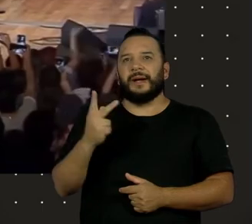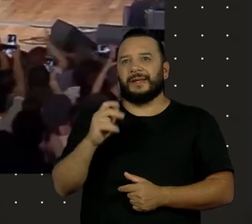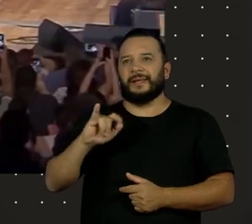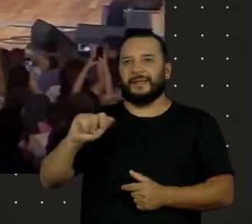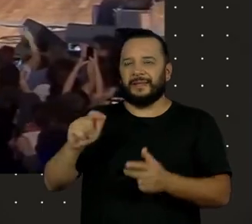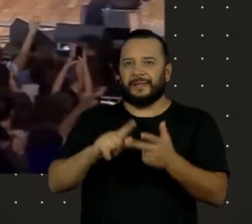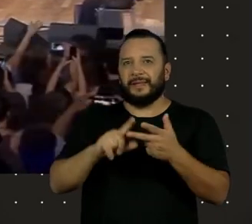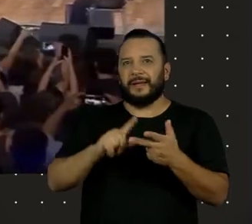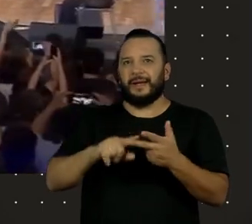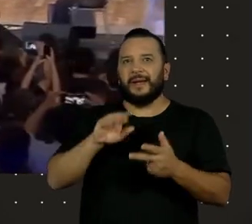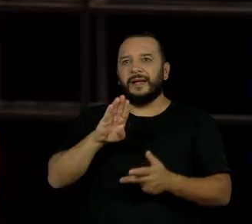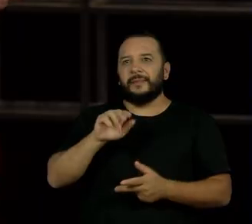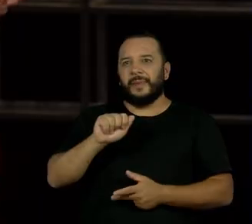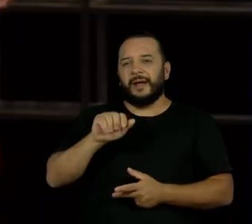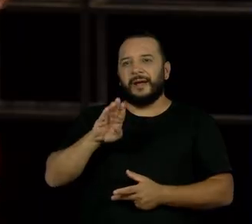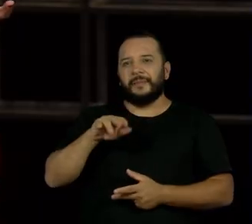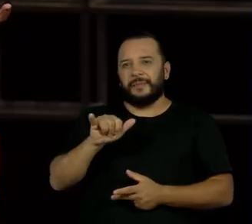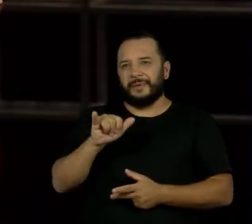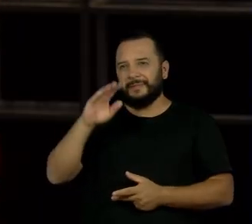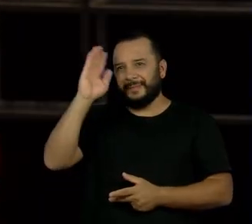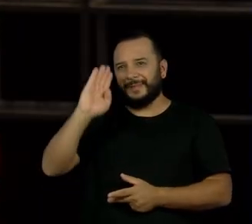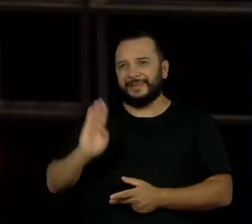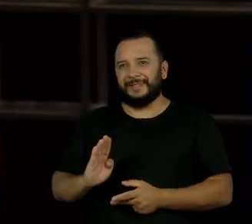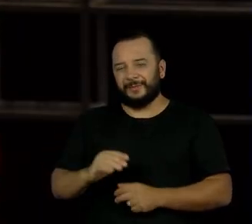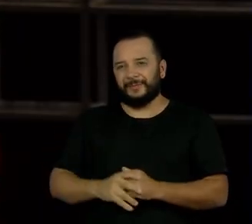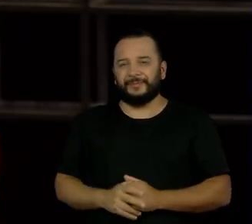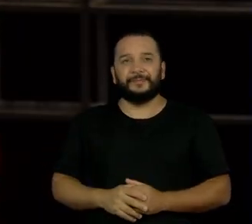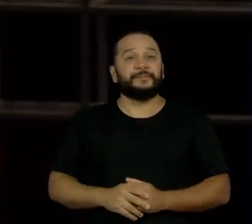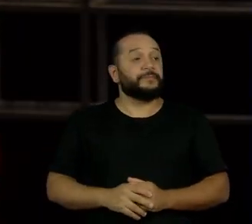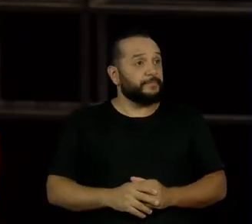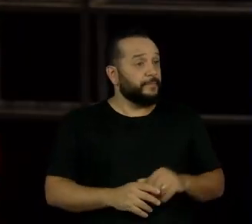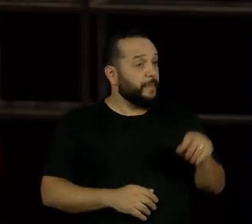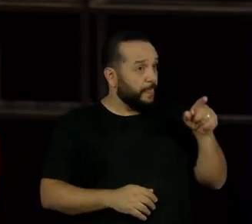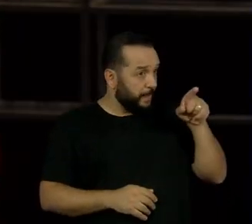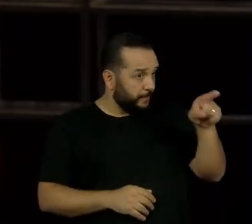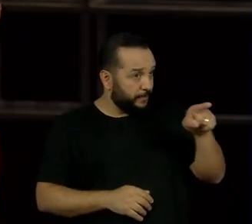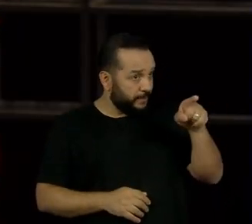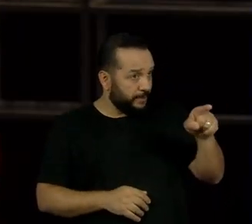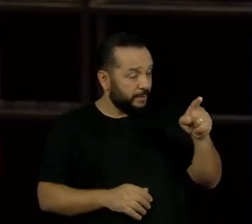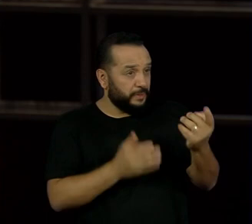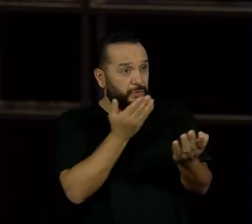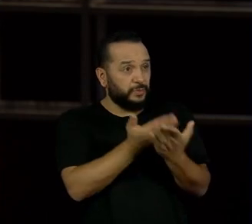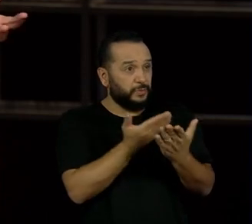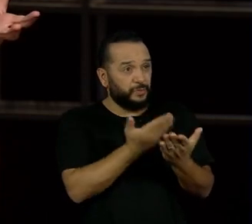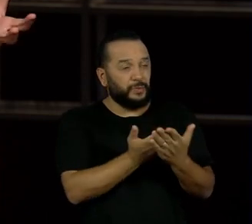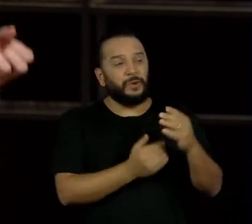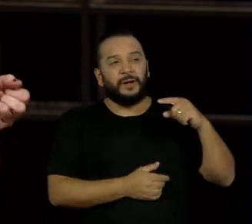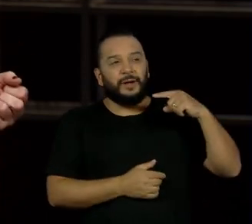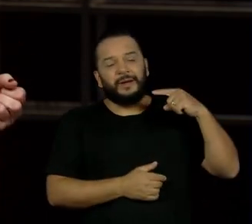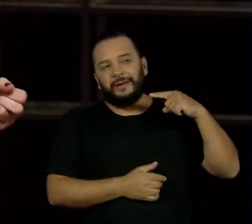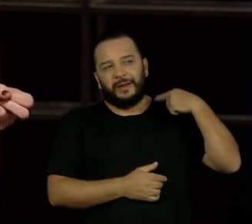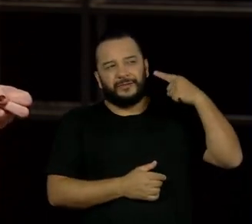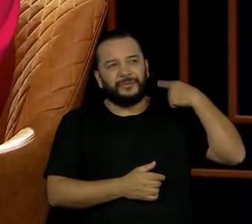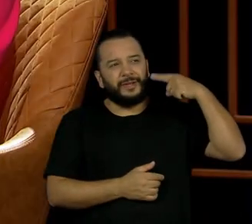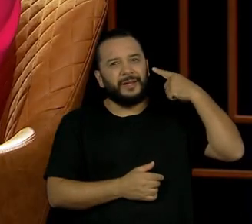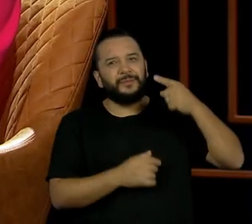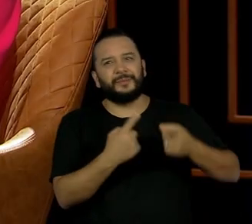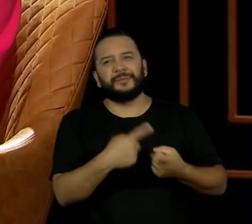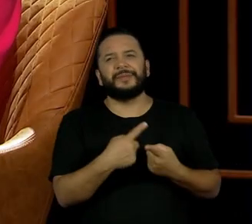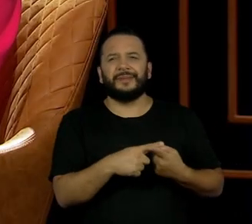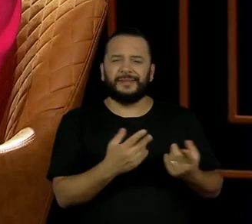Baby do Brasil apesar da sua paixão pela música você foi fazer direito porque direito Paula